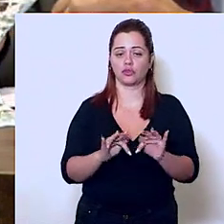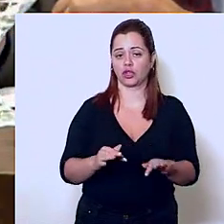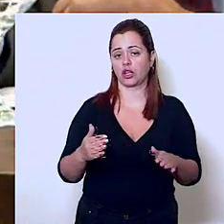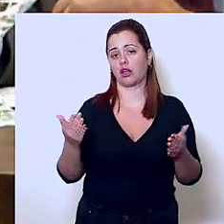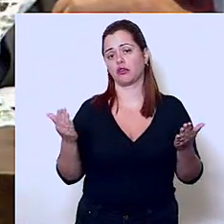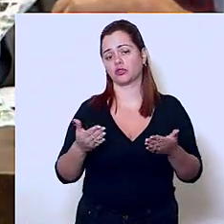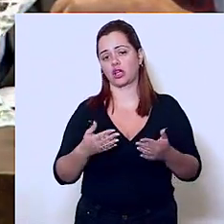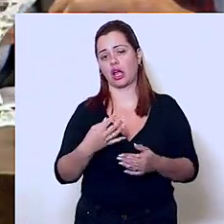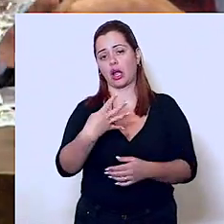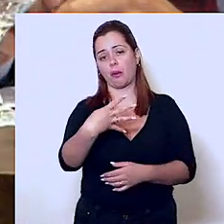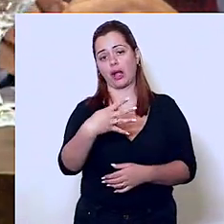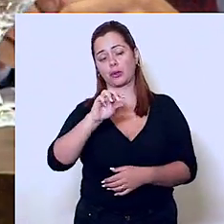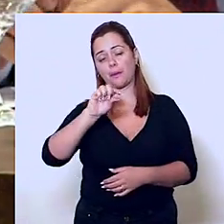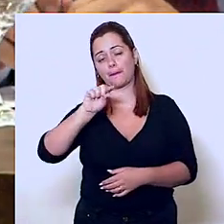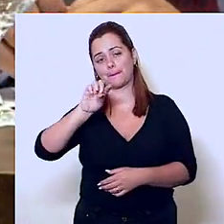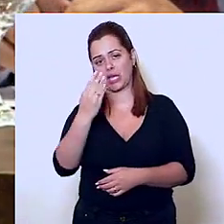bilhões